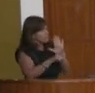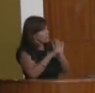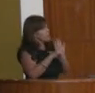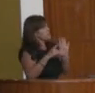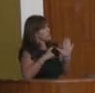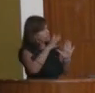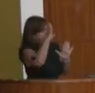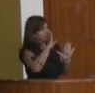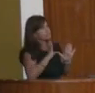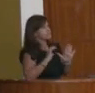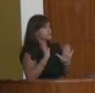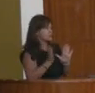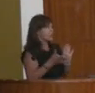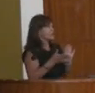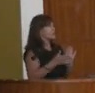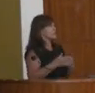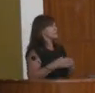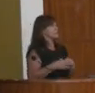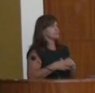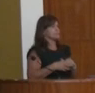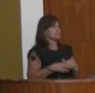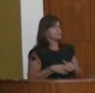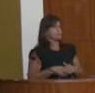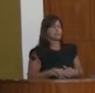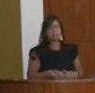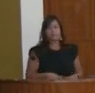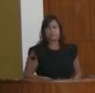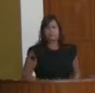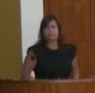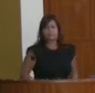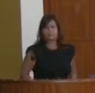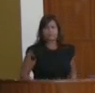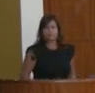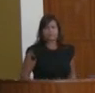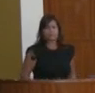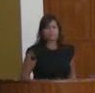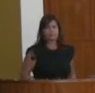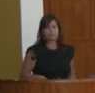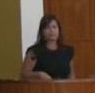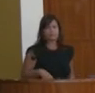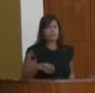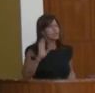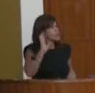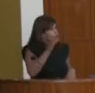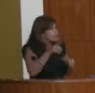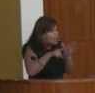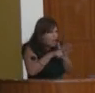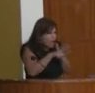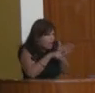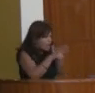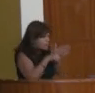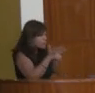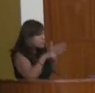gratuidade. Sim. O Charles também quer fazer. Hã?